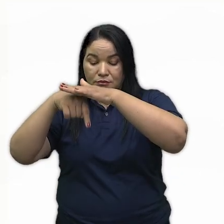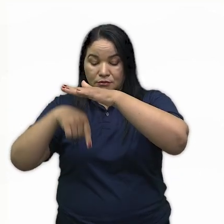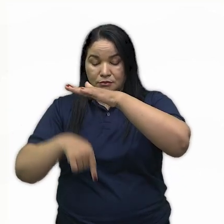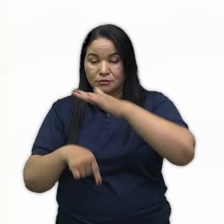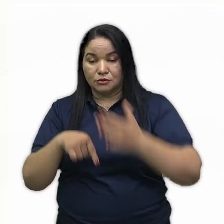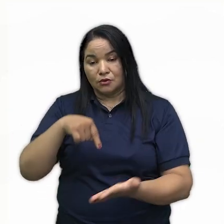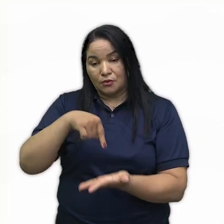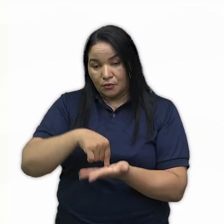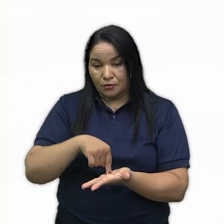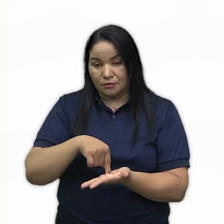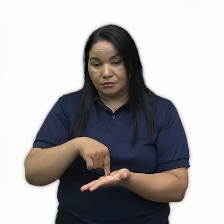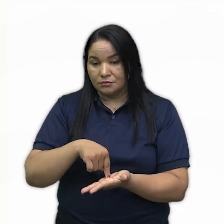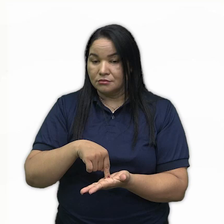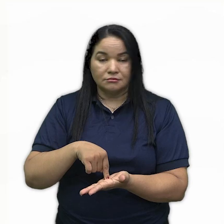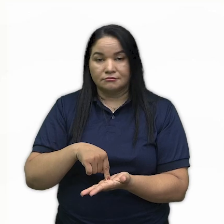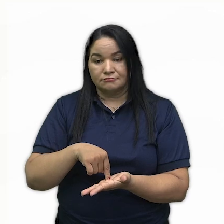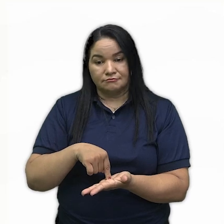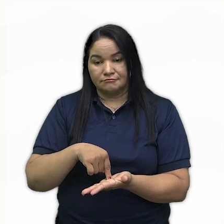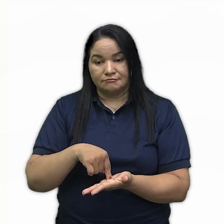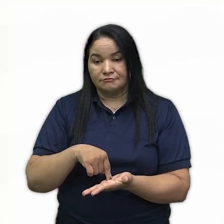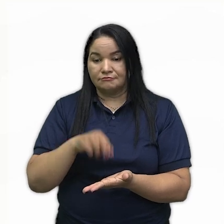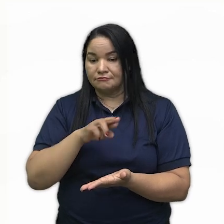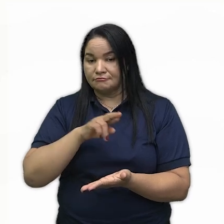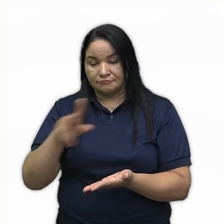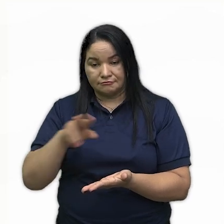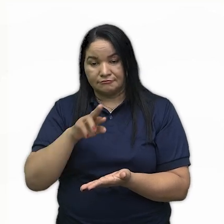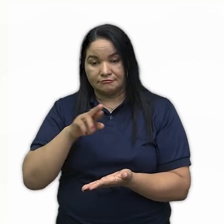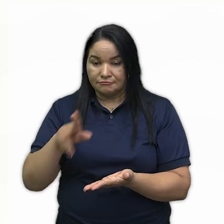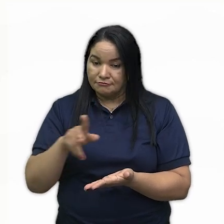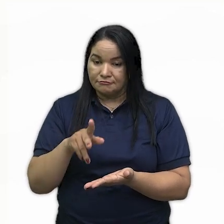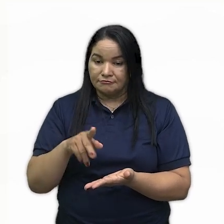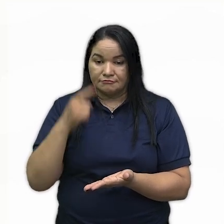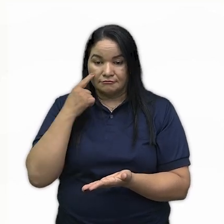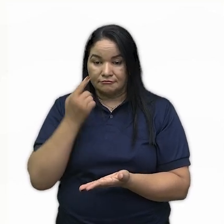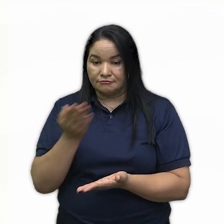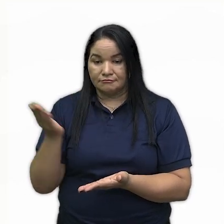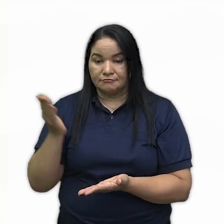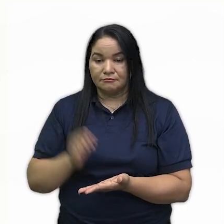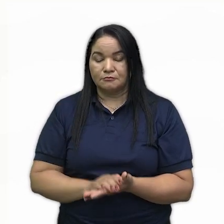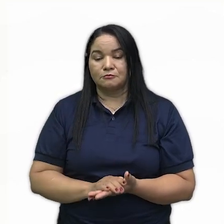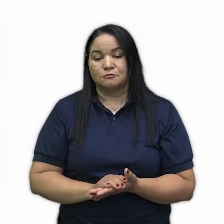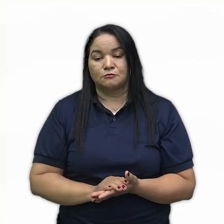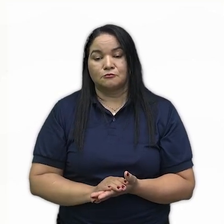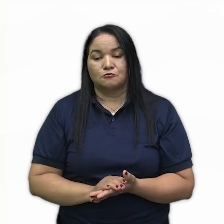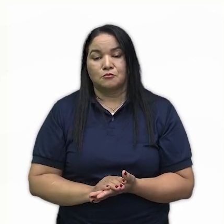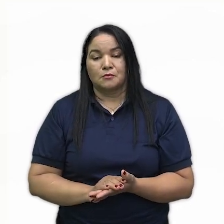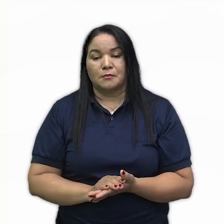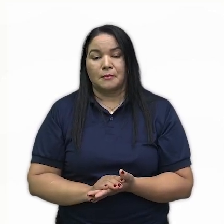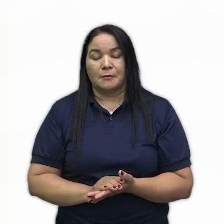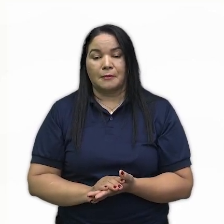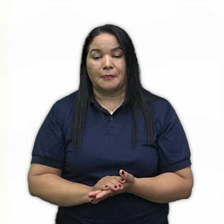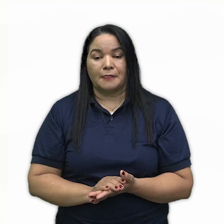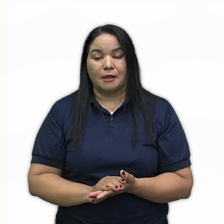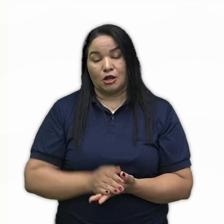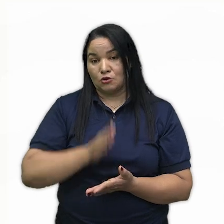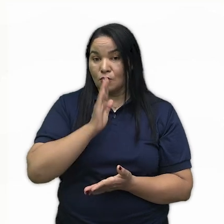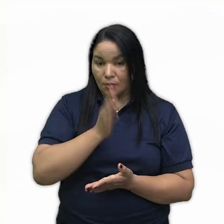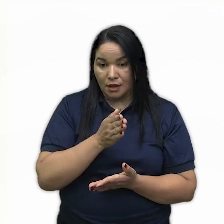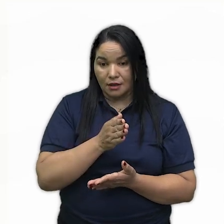vou chegar ao meu centro da base de baixo, que é o que aconteceu com o meu